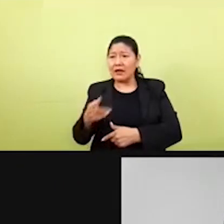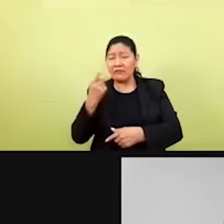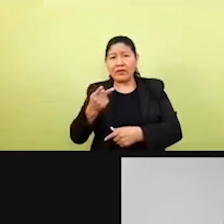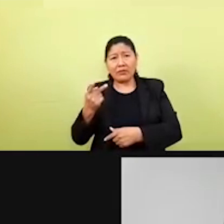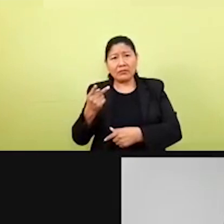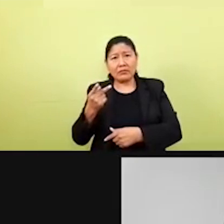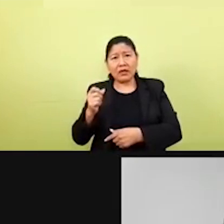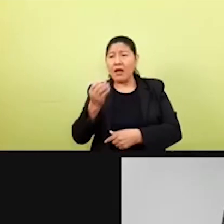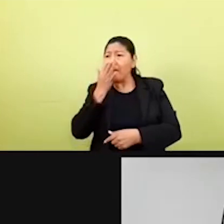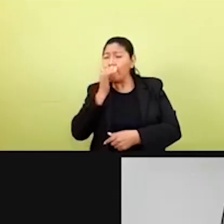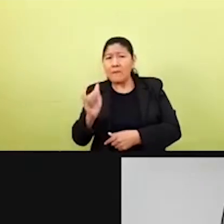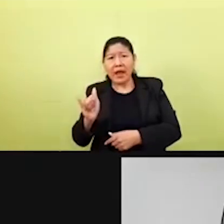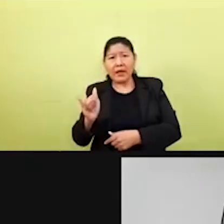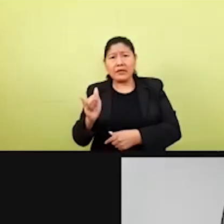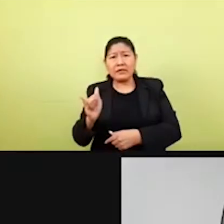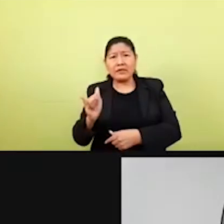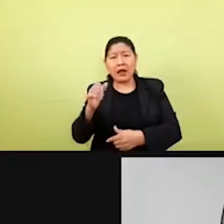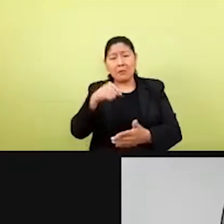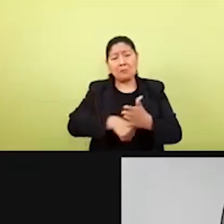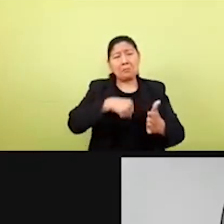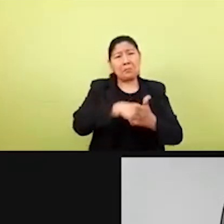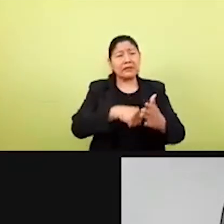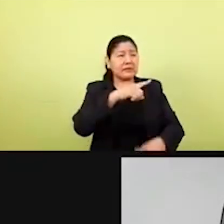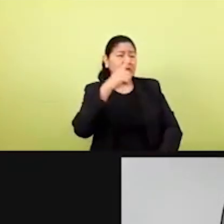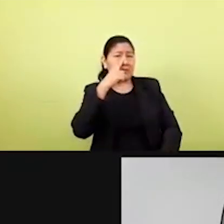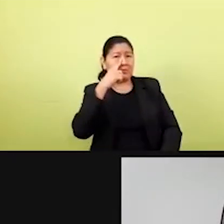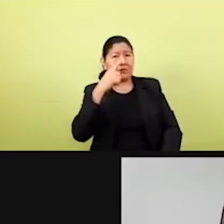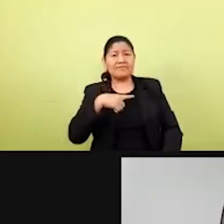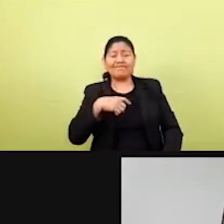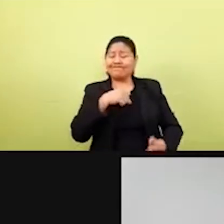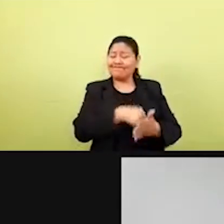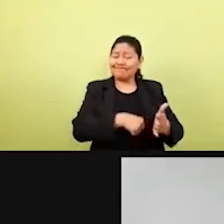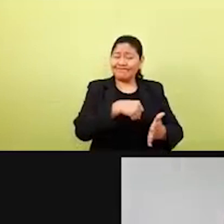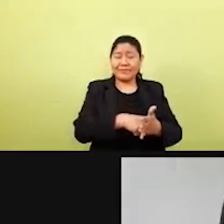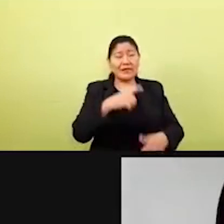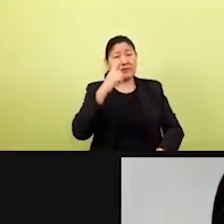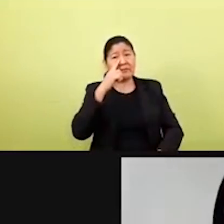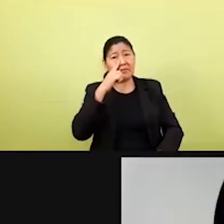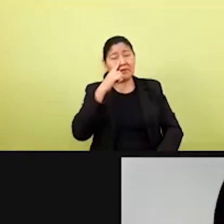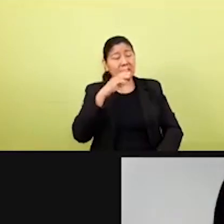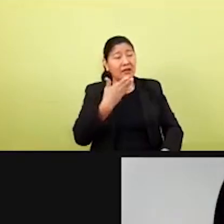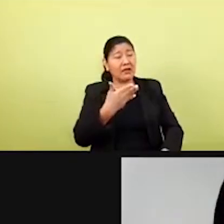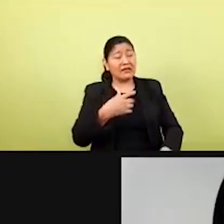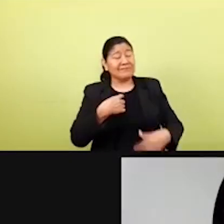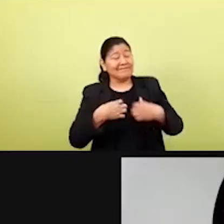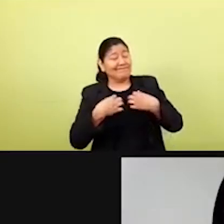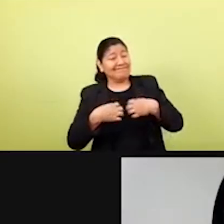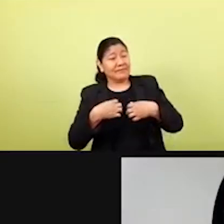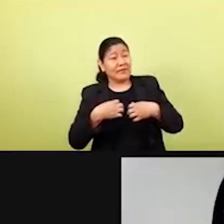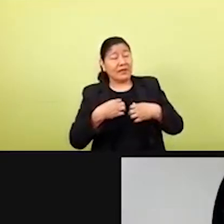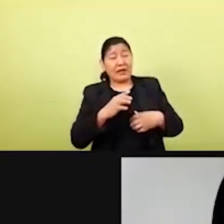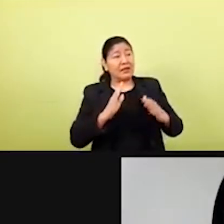pai, à noite, ficava agredindo a mãe e ela não conseguia dormir. E aí, quando chegava na escola, dormia encostada